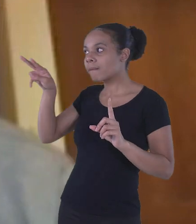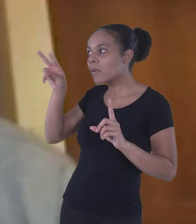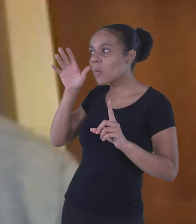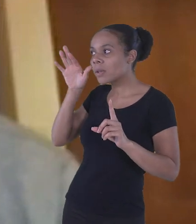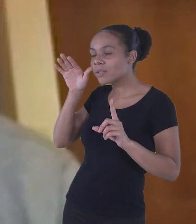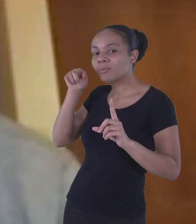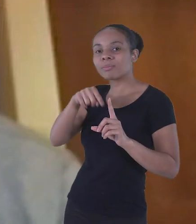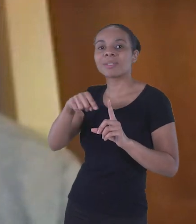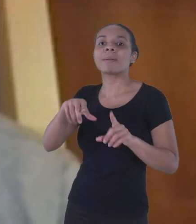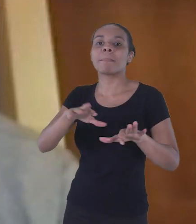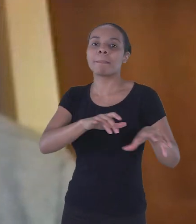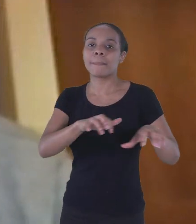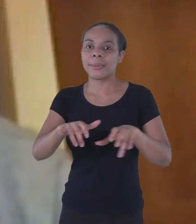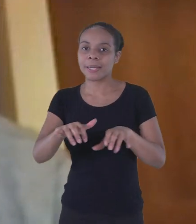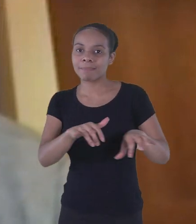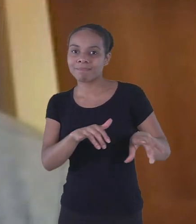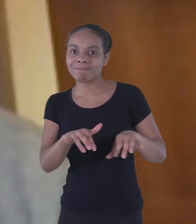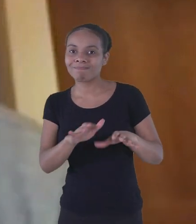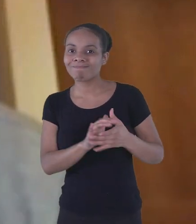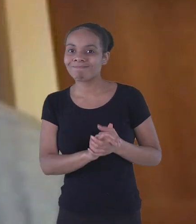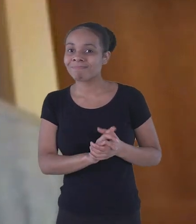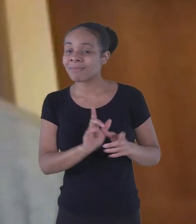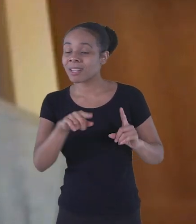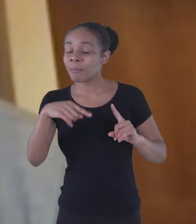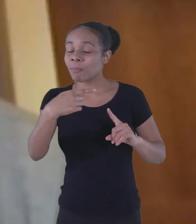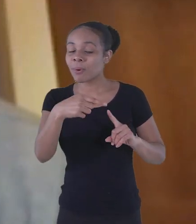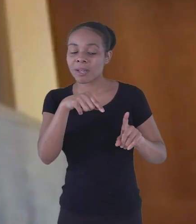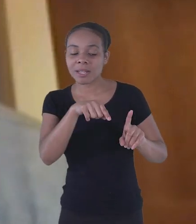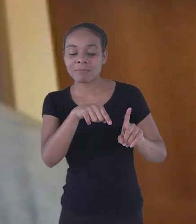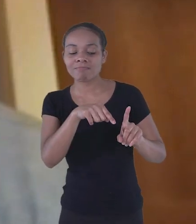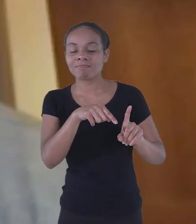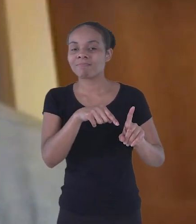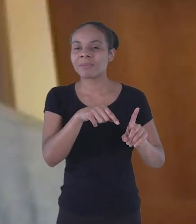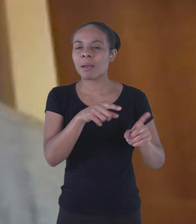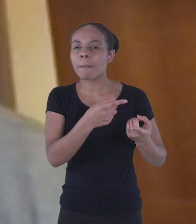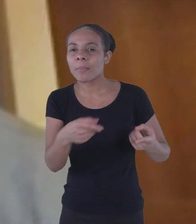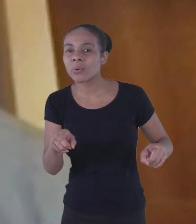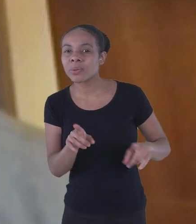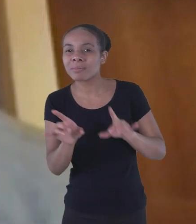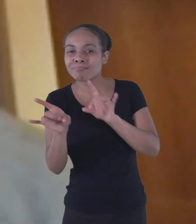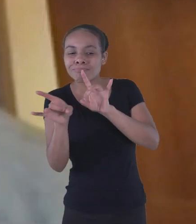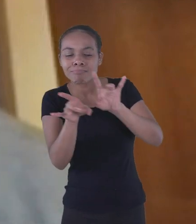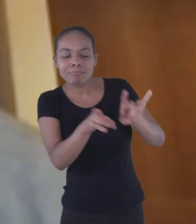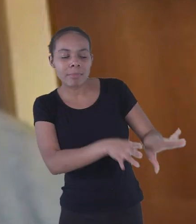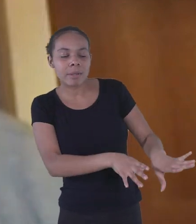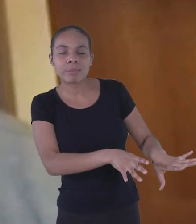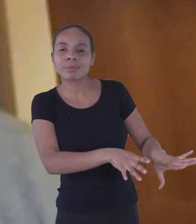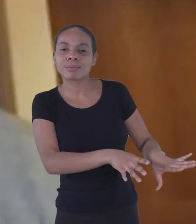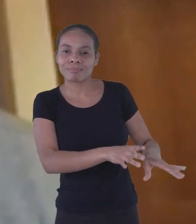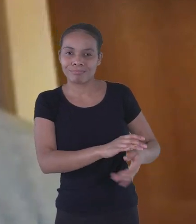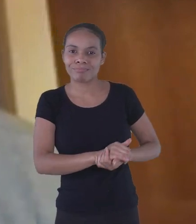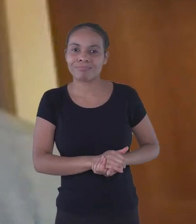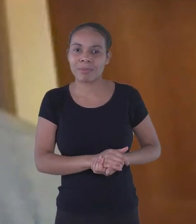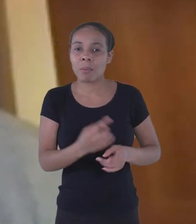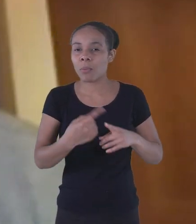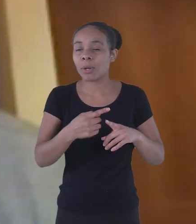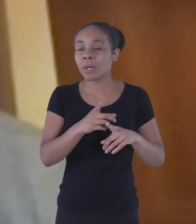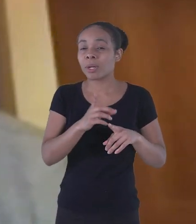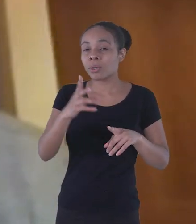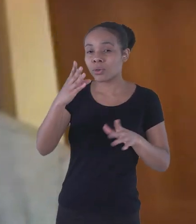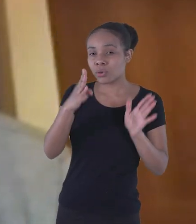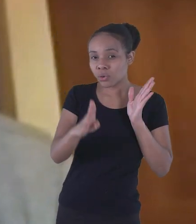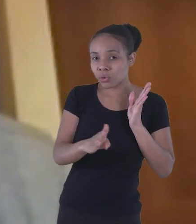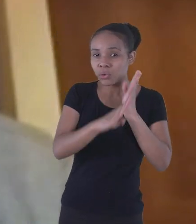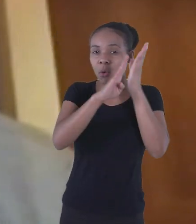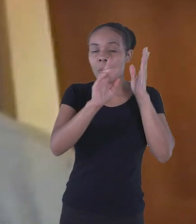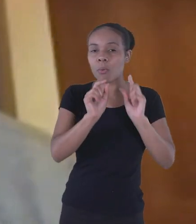Dino Lipati, o deus dele, não era um deus, ele não era imortal. Então, eu encontro desse garoto com